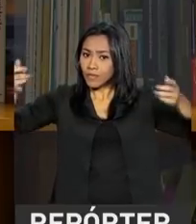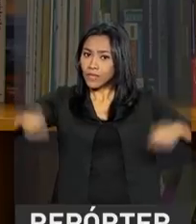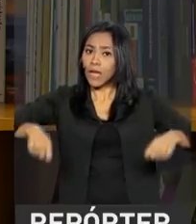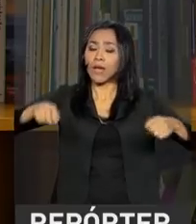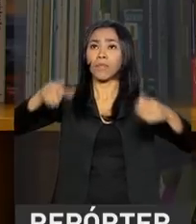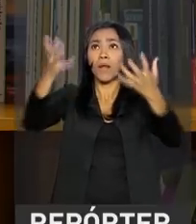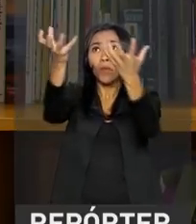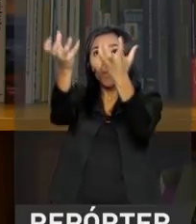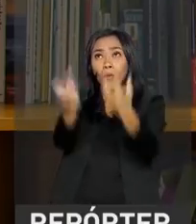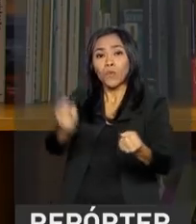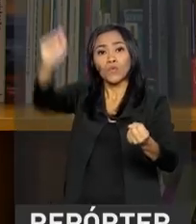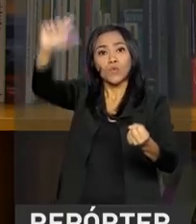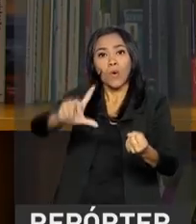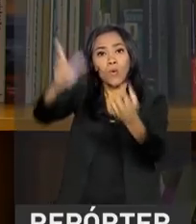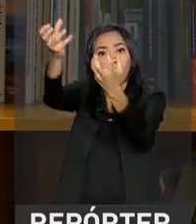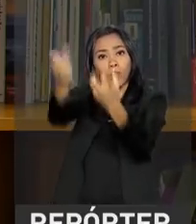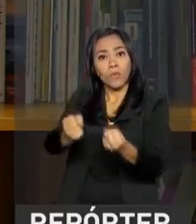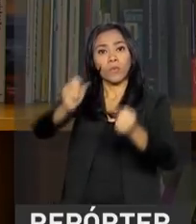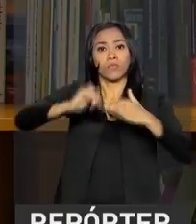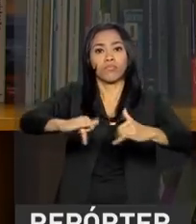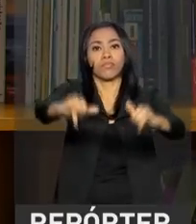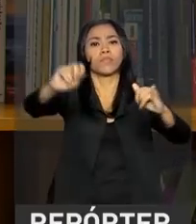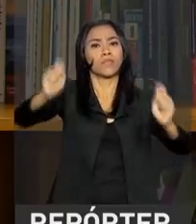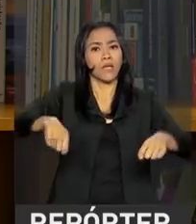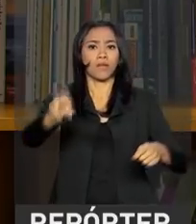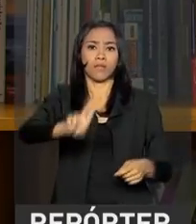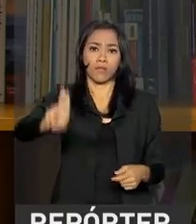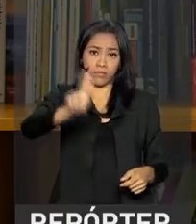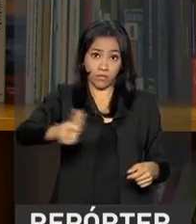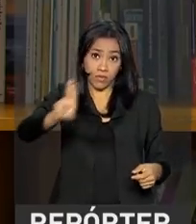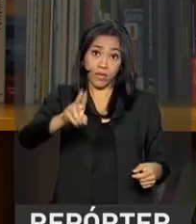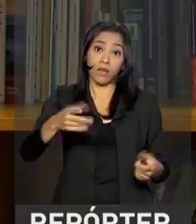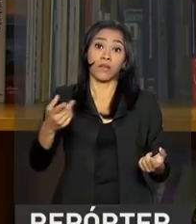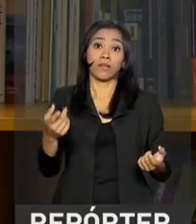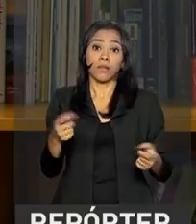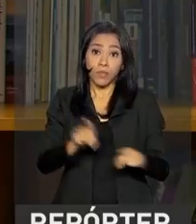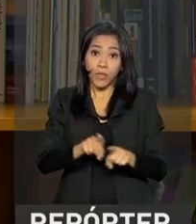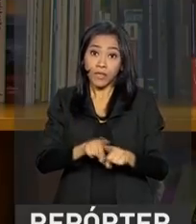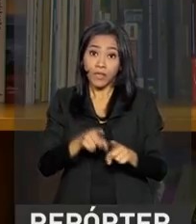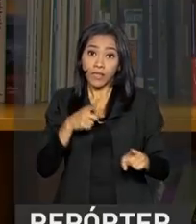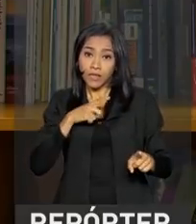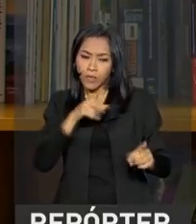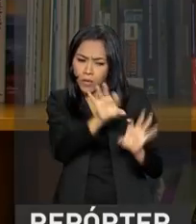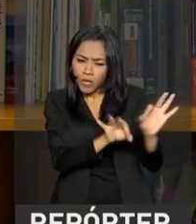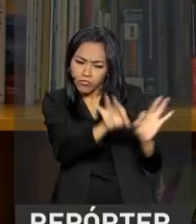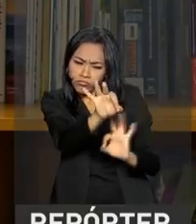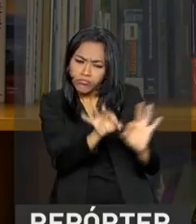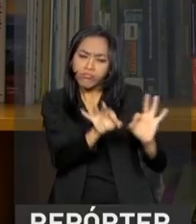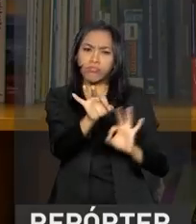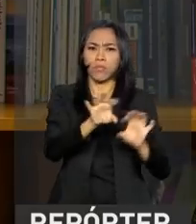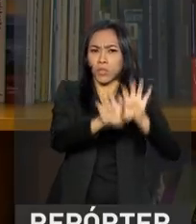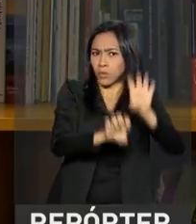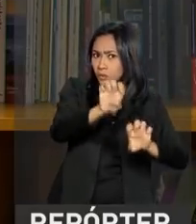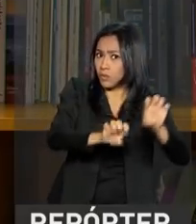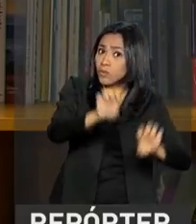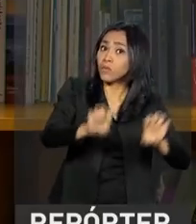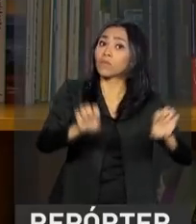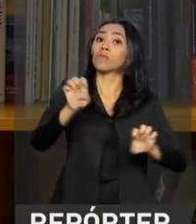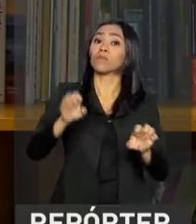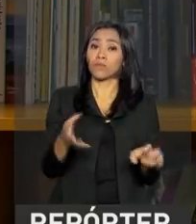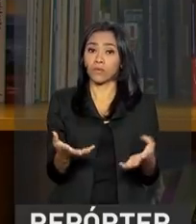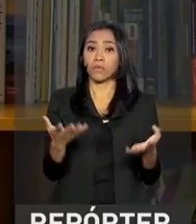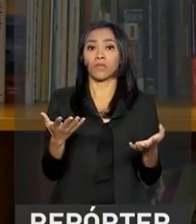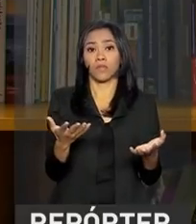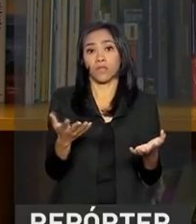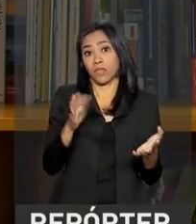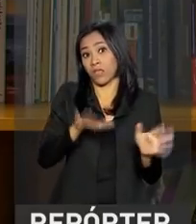usar para fazer quando você pensa em uma geração hidráulica você tem que ter o potencial que terá característica e já não é muito